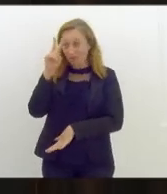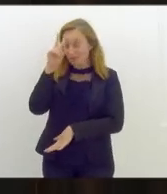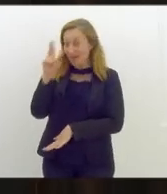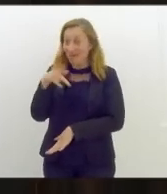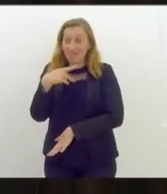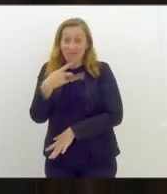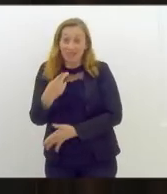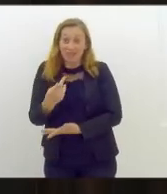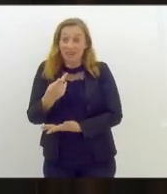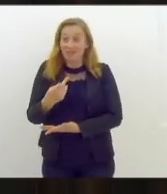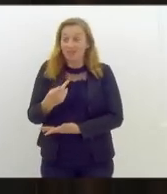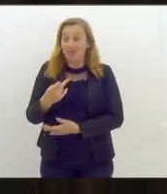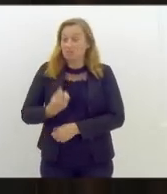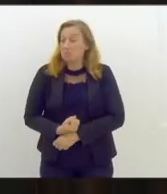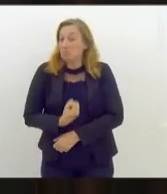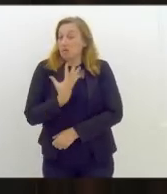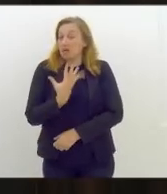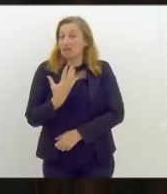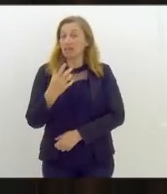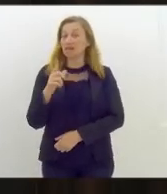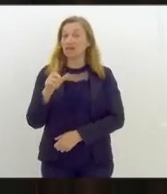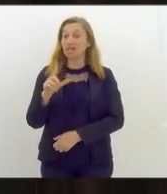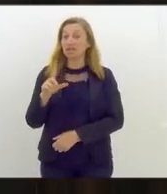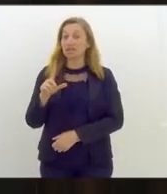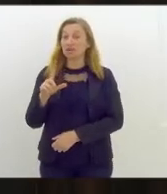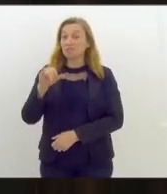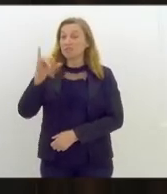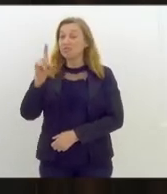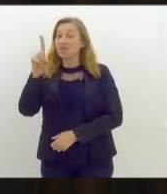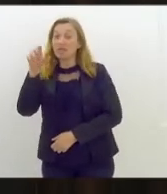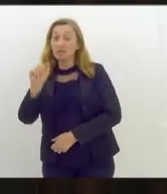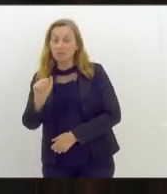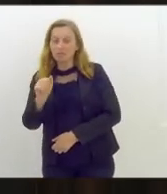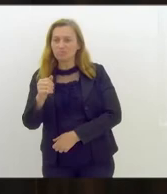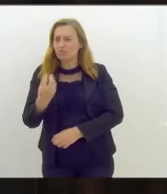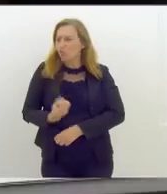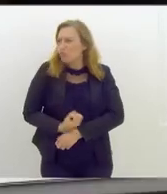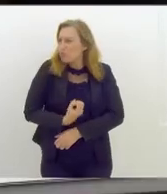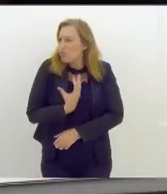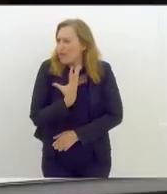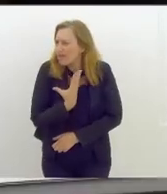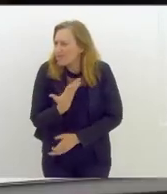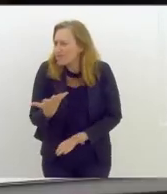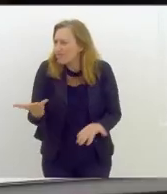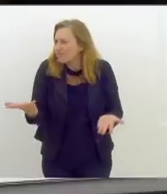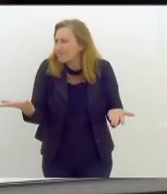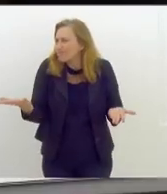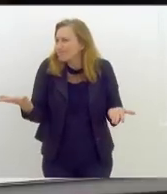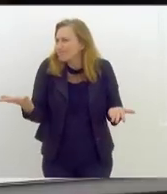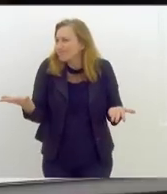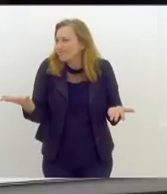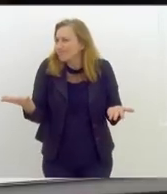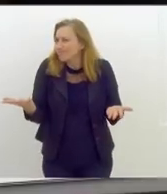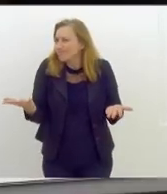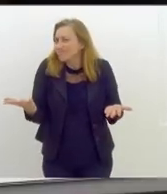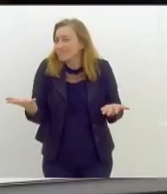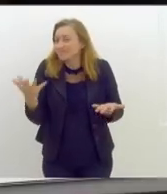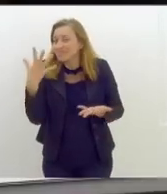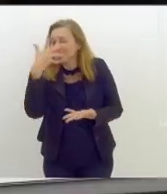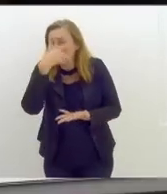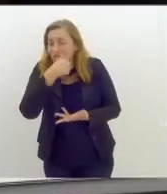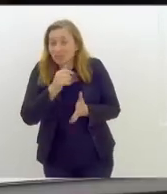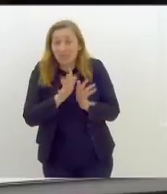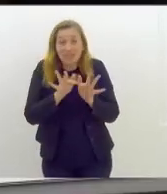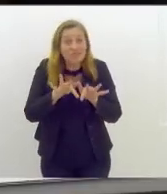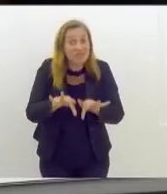palavras da grande poeta Hilda Hilst, num poema, enfim, maior do que isso, mas que ela